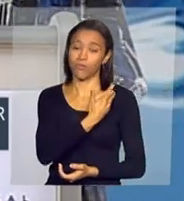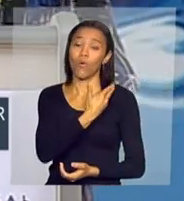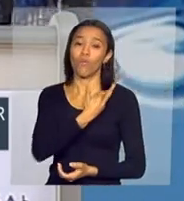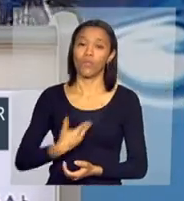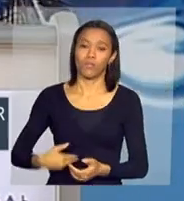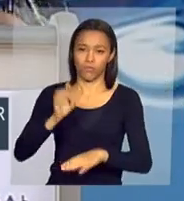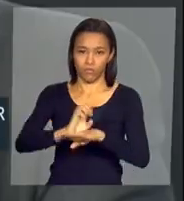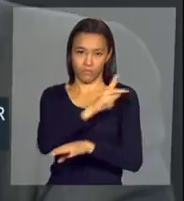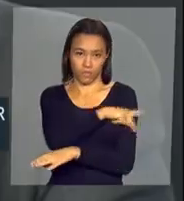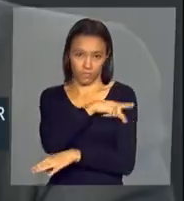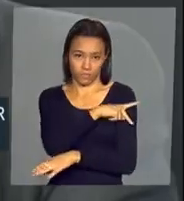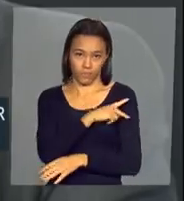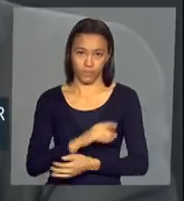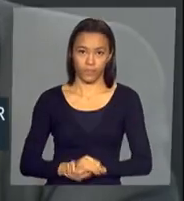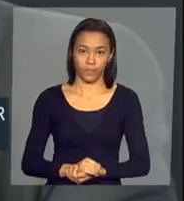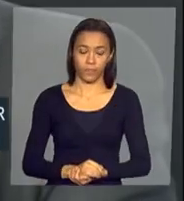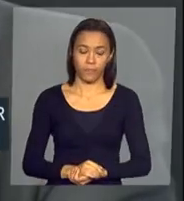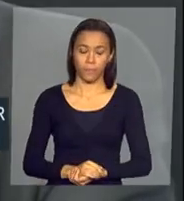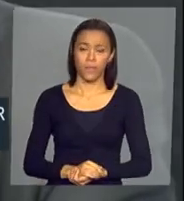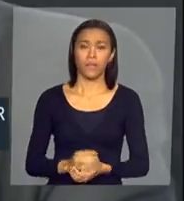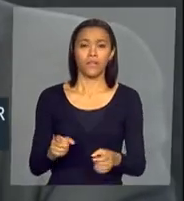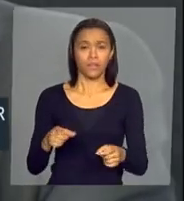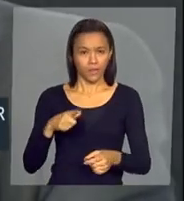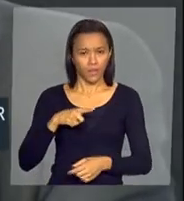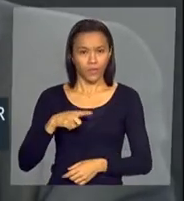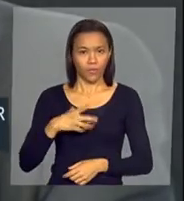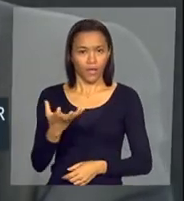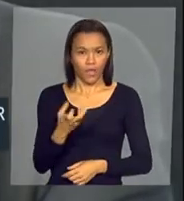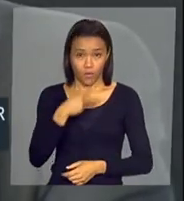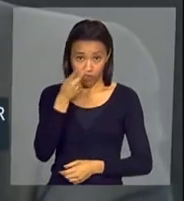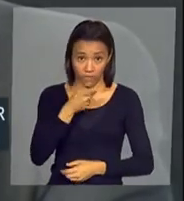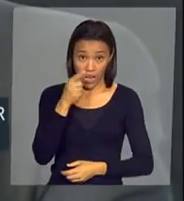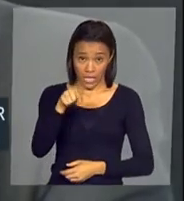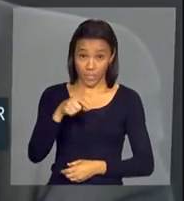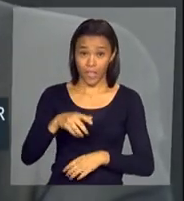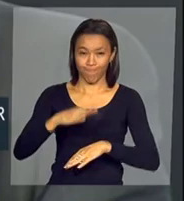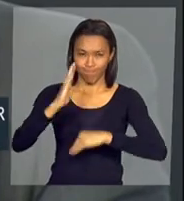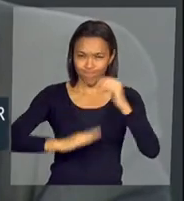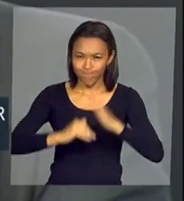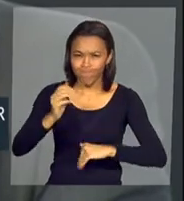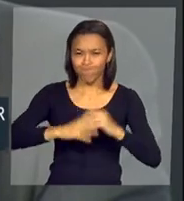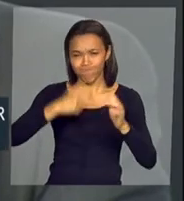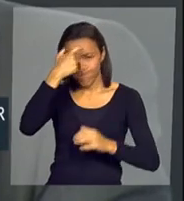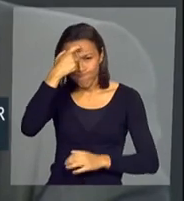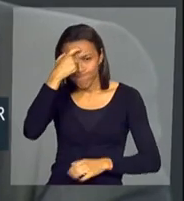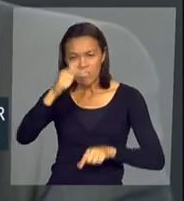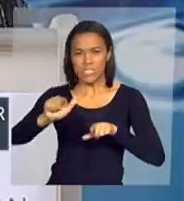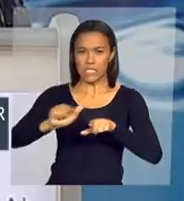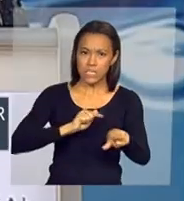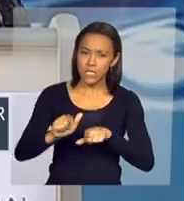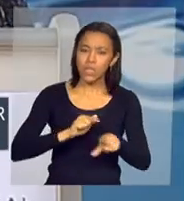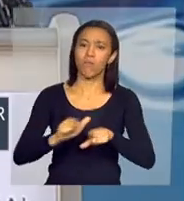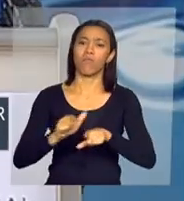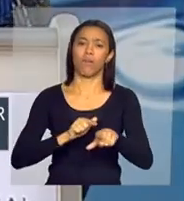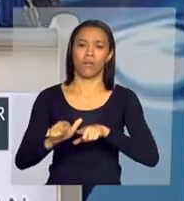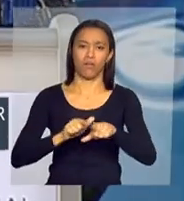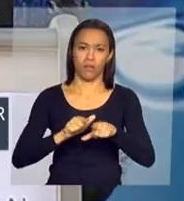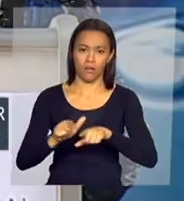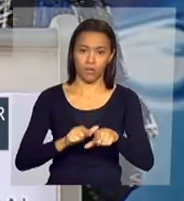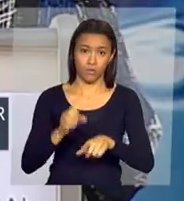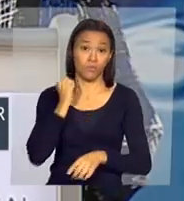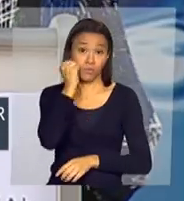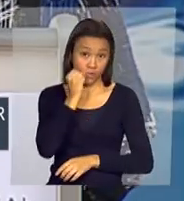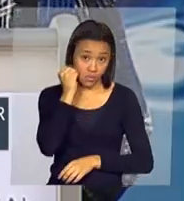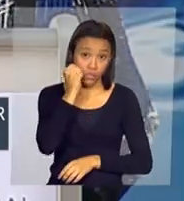E tenho um testemunho a dar da capacidade de trabalho do